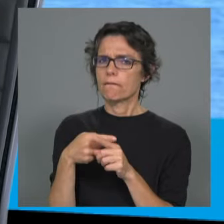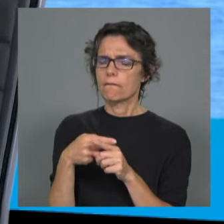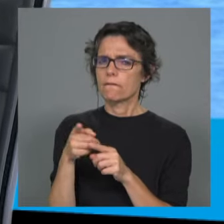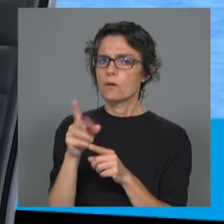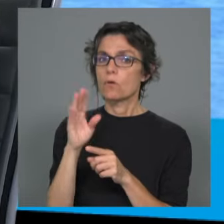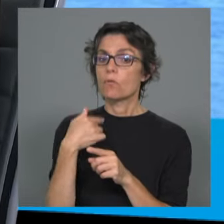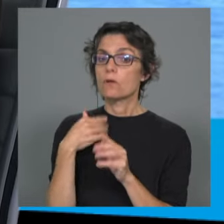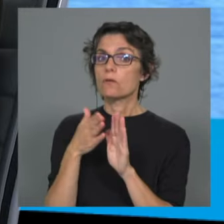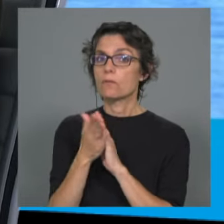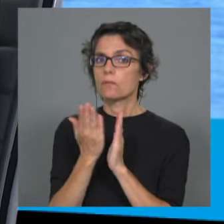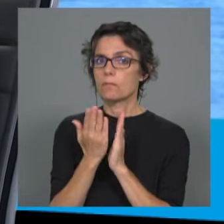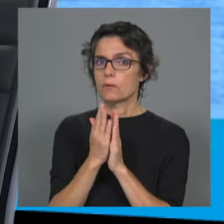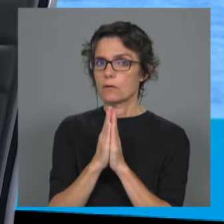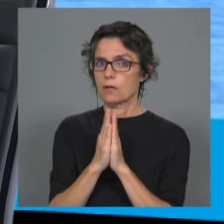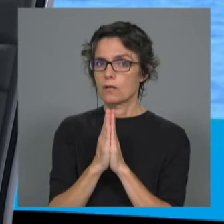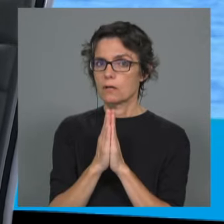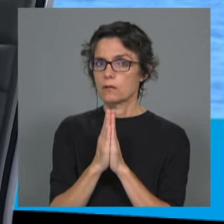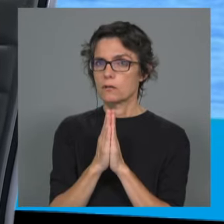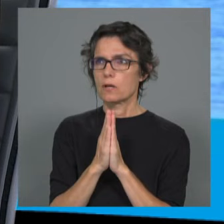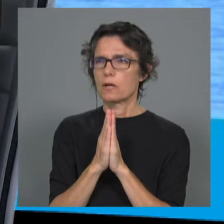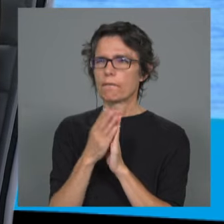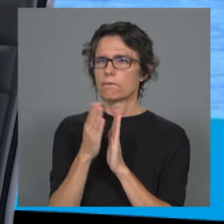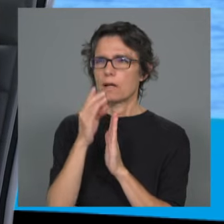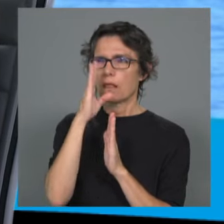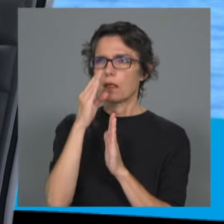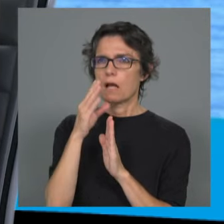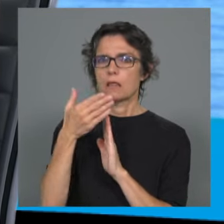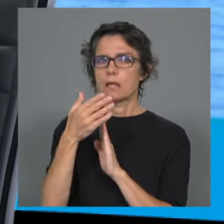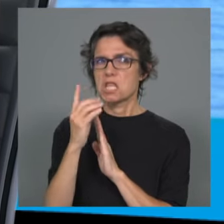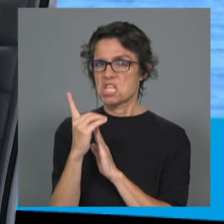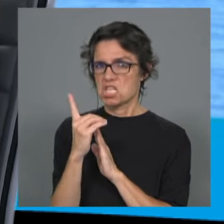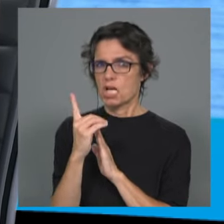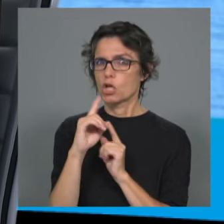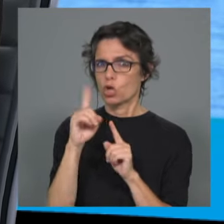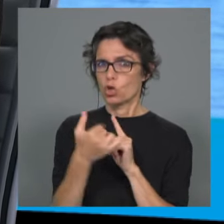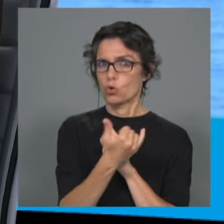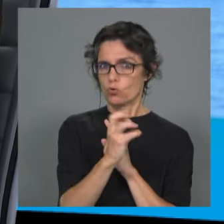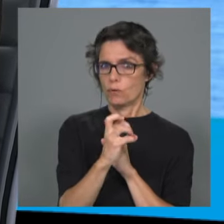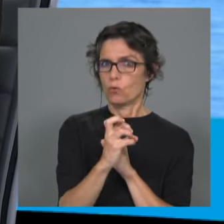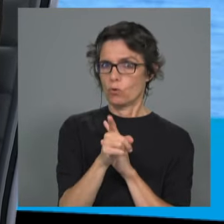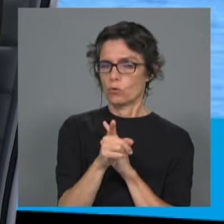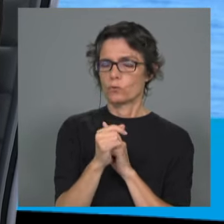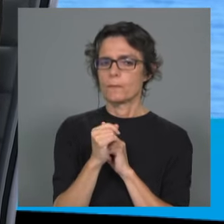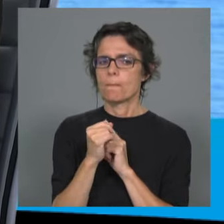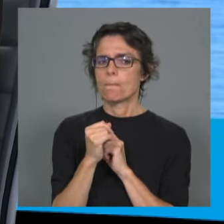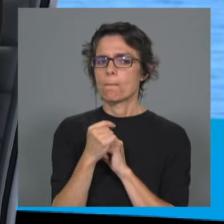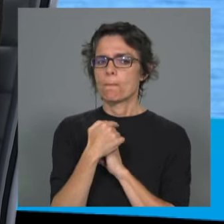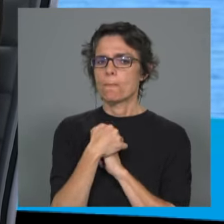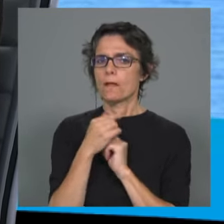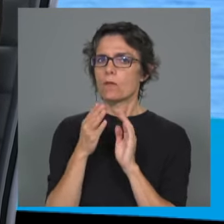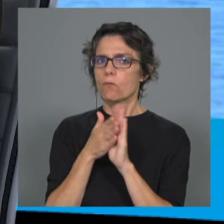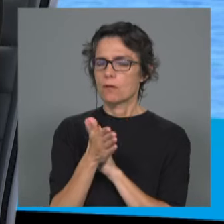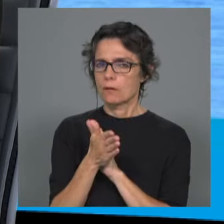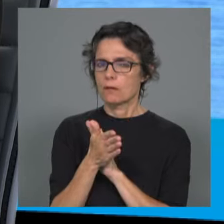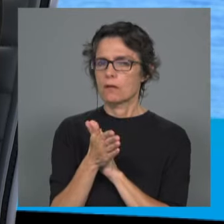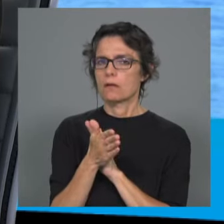no seminário, portanto eu tinha 16 anos, lá no ano 2008, eu entrei no seminário